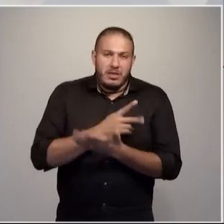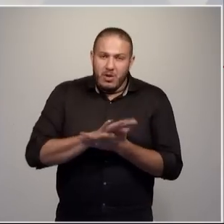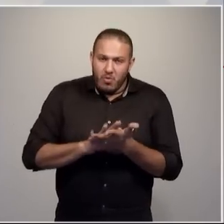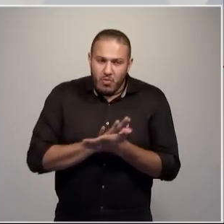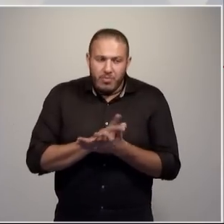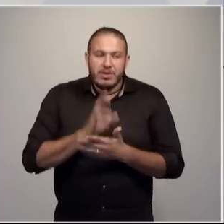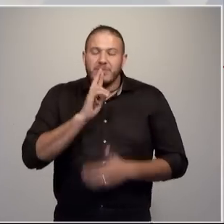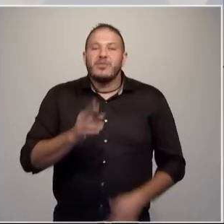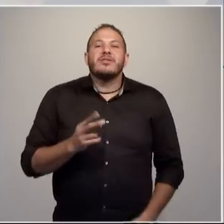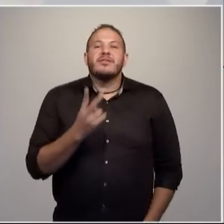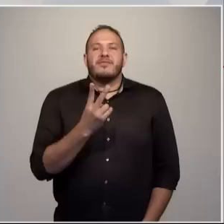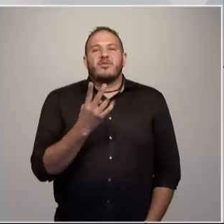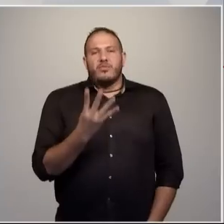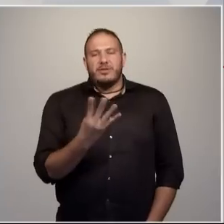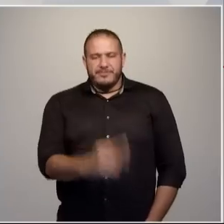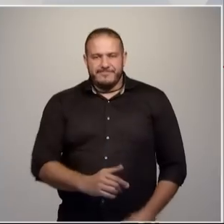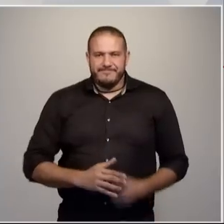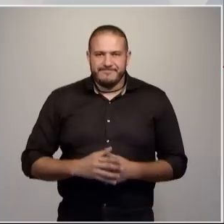24.